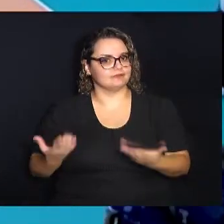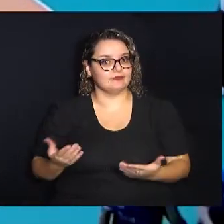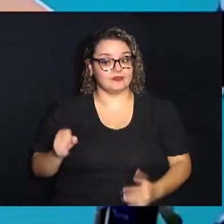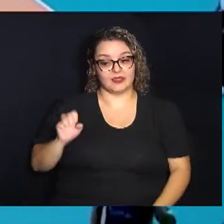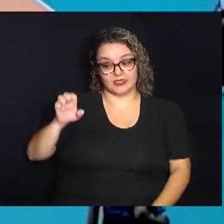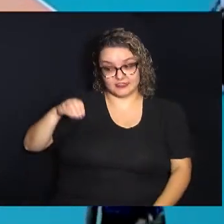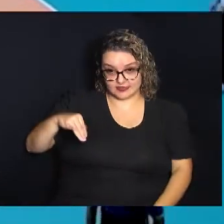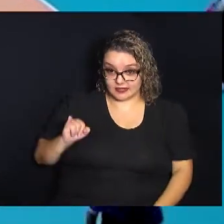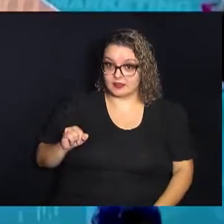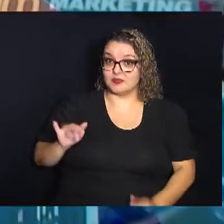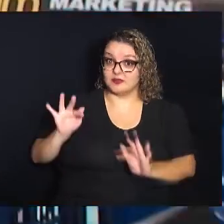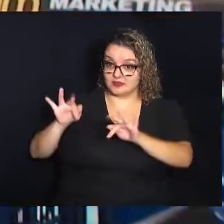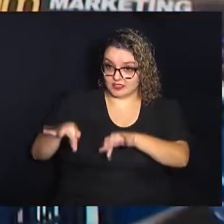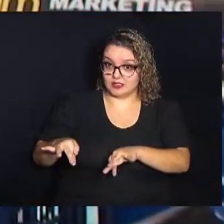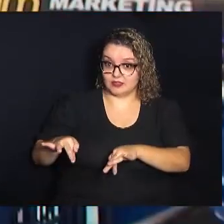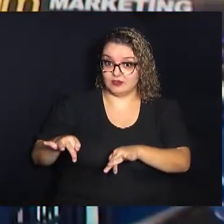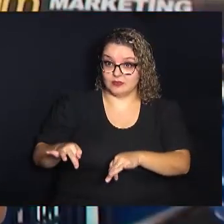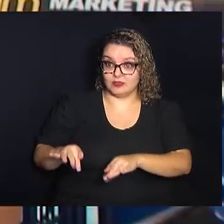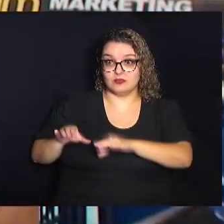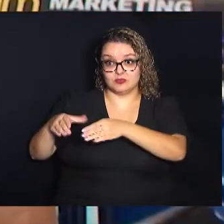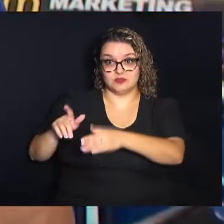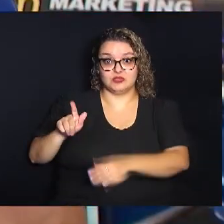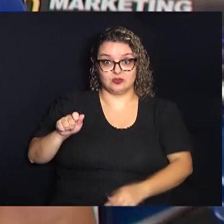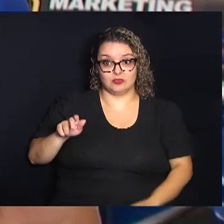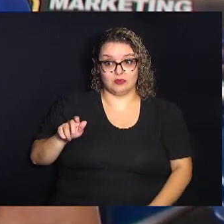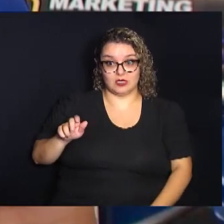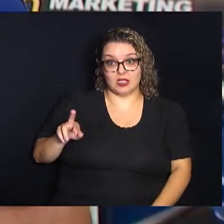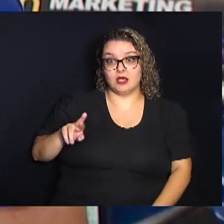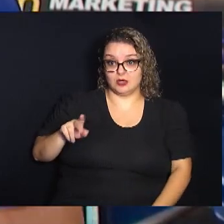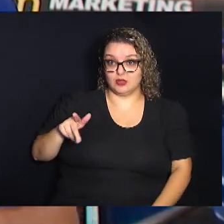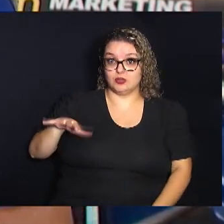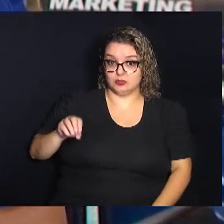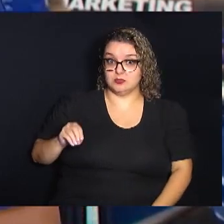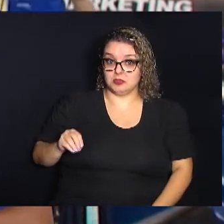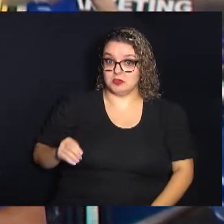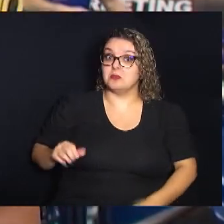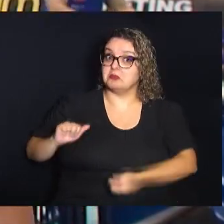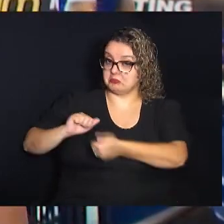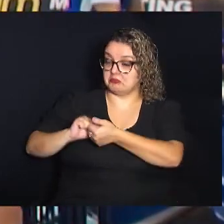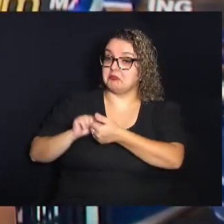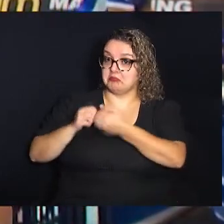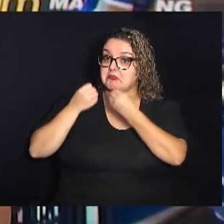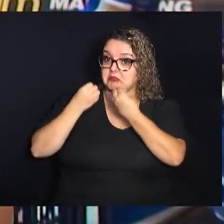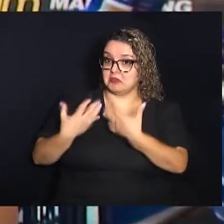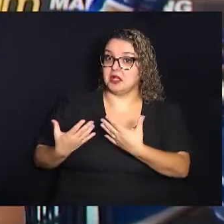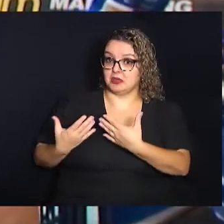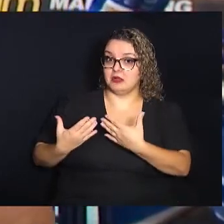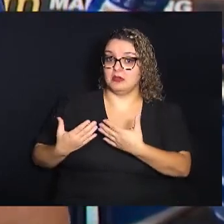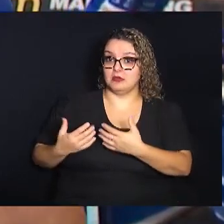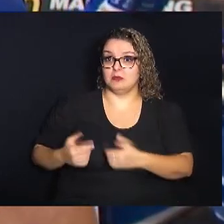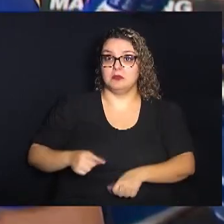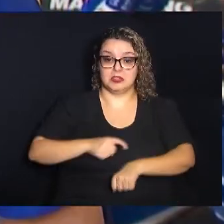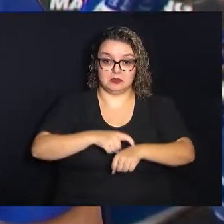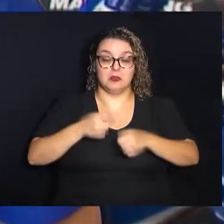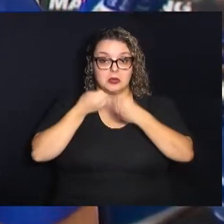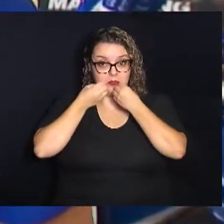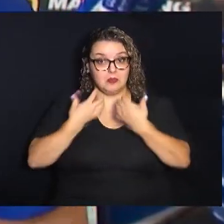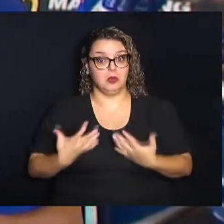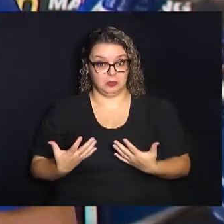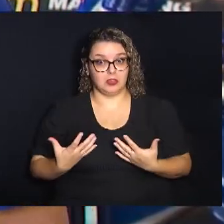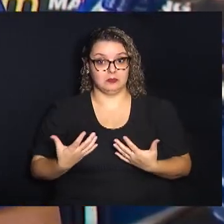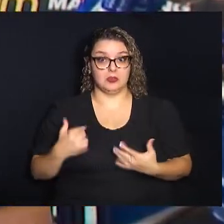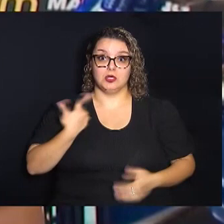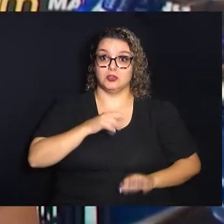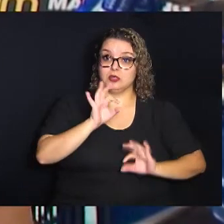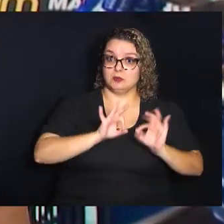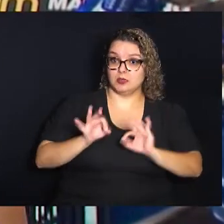semifinal, contra um time como o Guarulhos, que é um time bem qualificado, que vem fazendo uma grande temporada, e a gente está preparando o